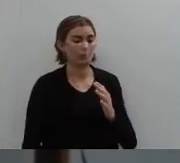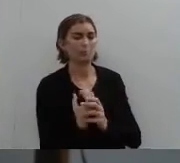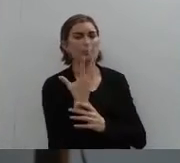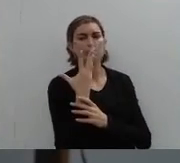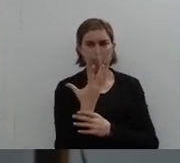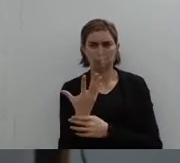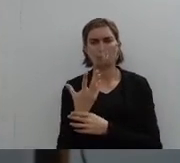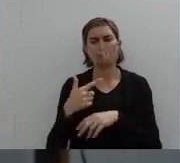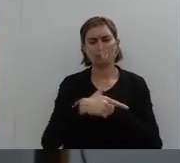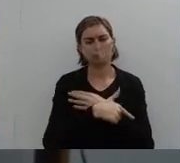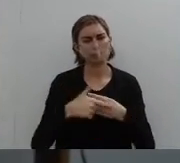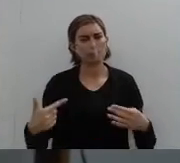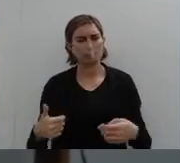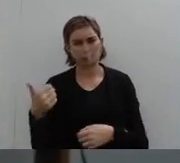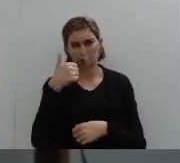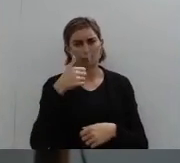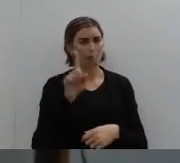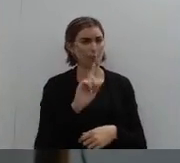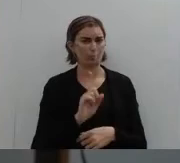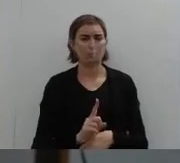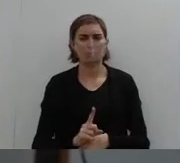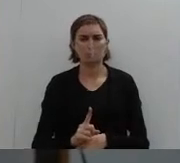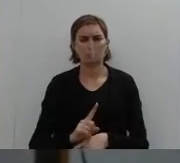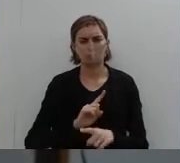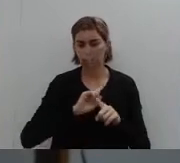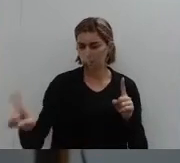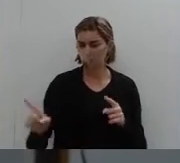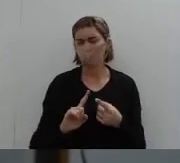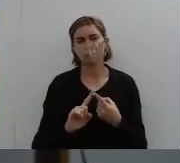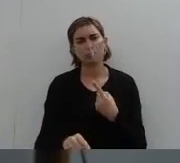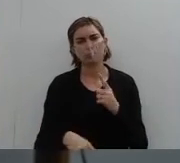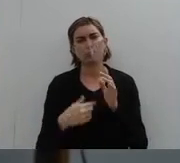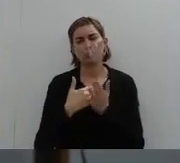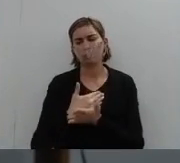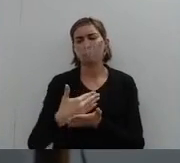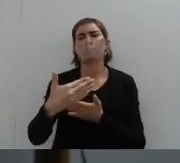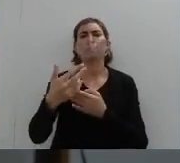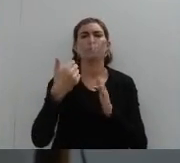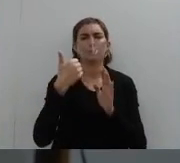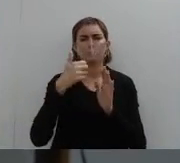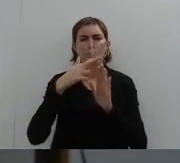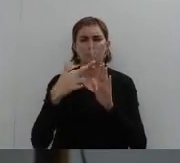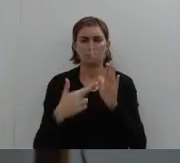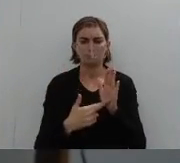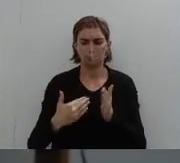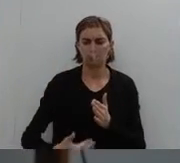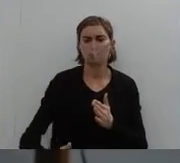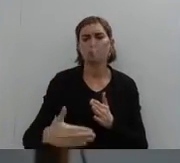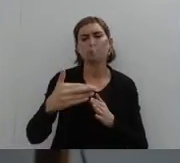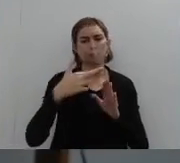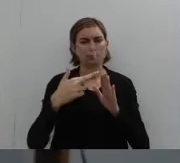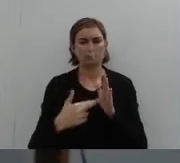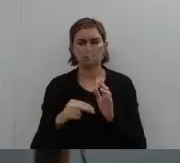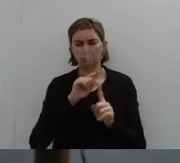surge a moralidade. O primeiro não. O primeiro não deu origem à primeira regra e a partir dessas regras